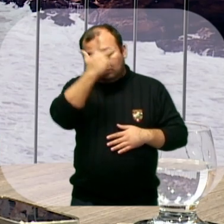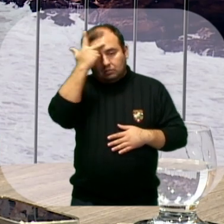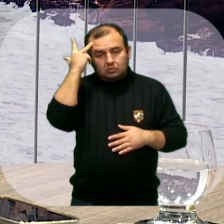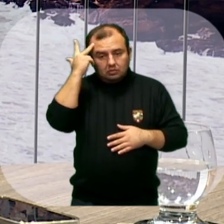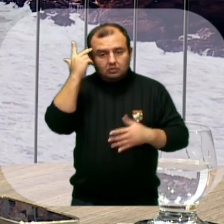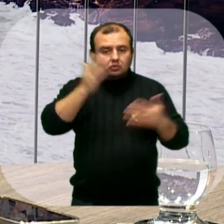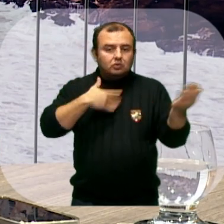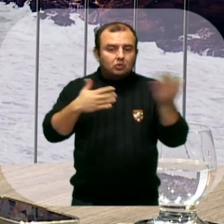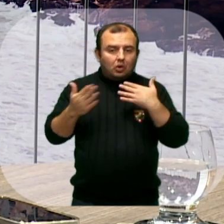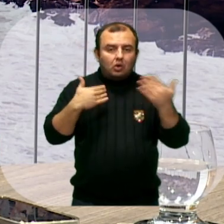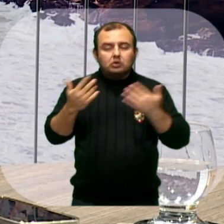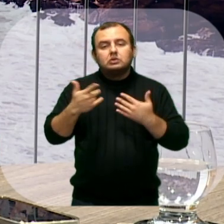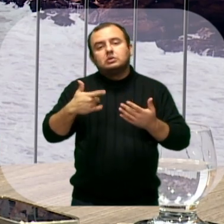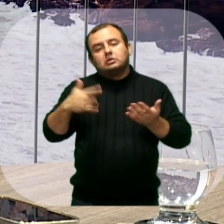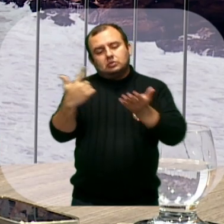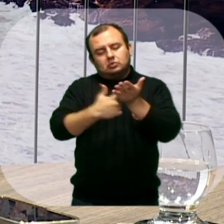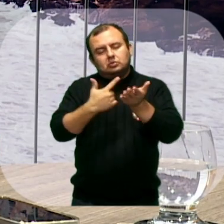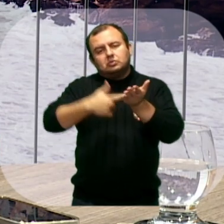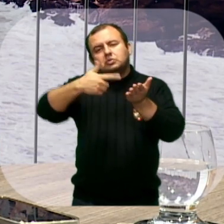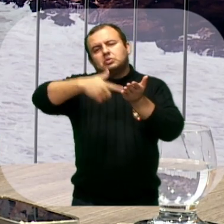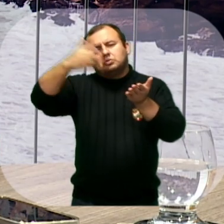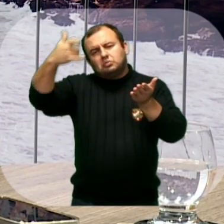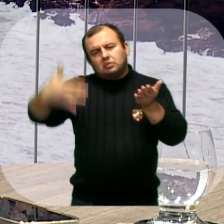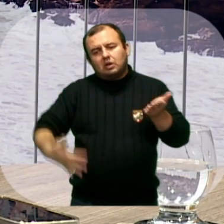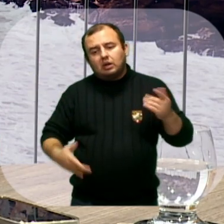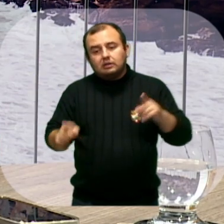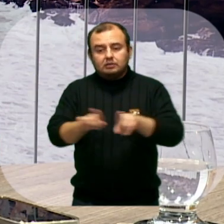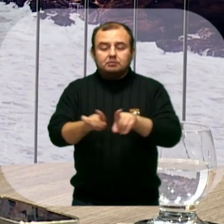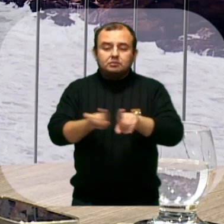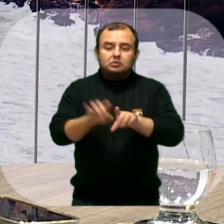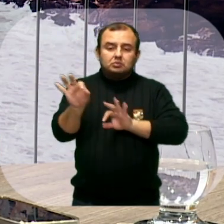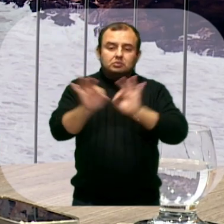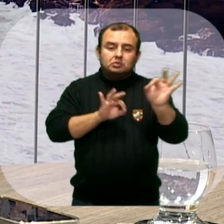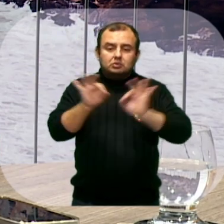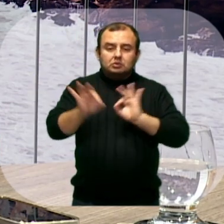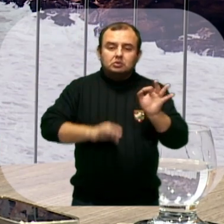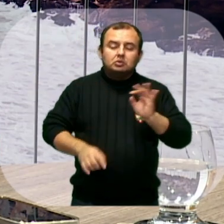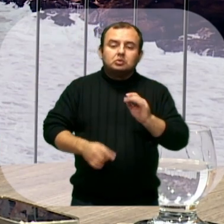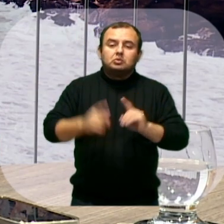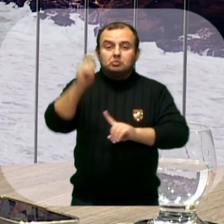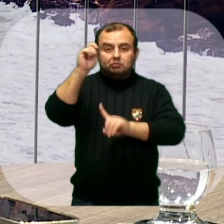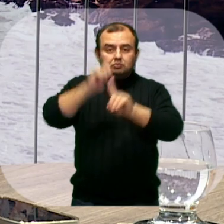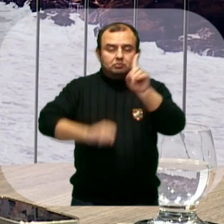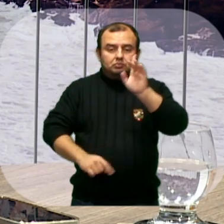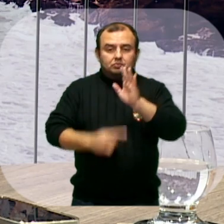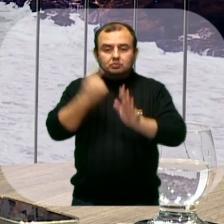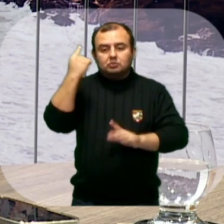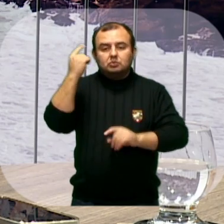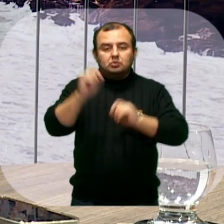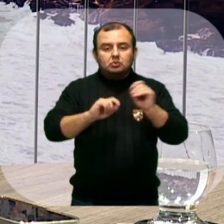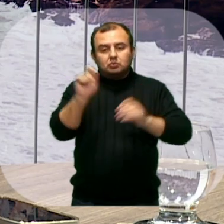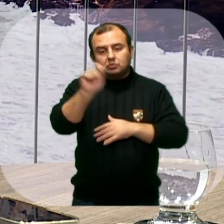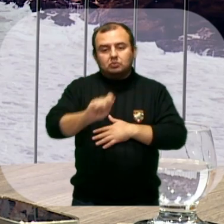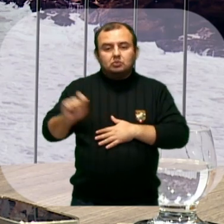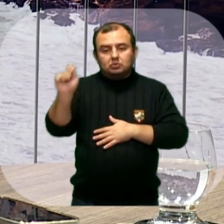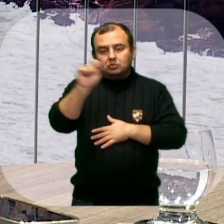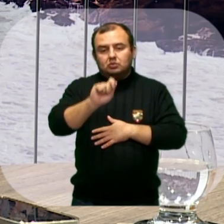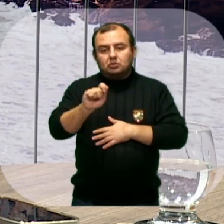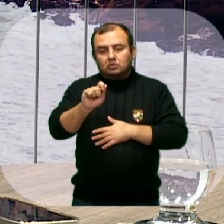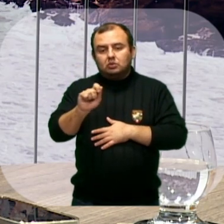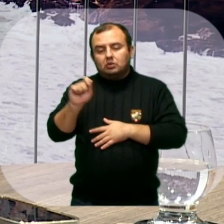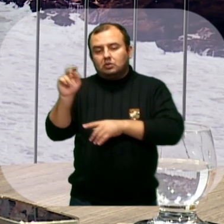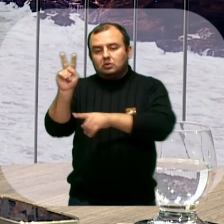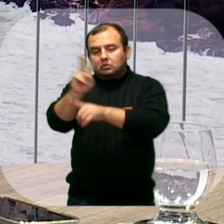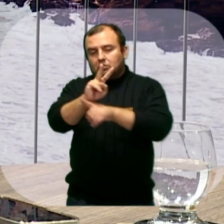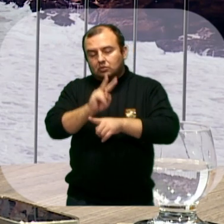pessoas, de falar sobre o seu livro. E nós montamos, no primeiro mês, uma associação chamada